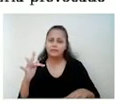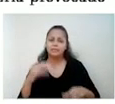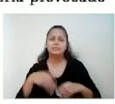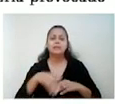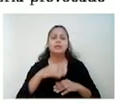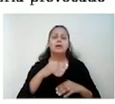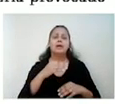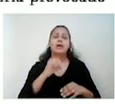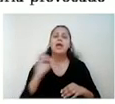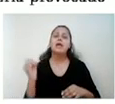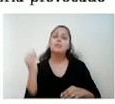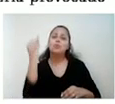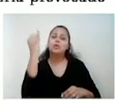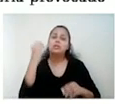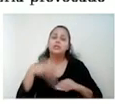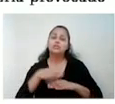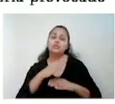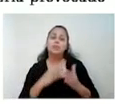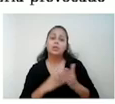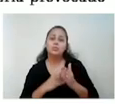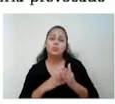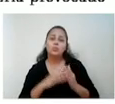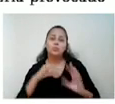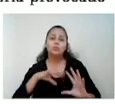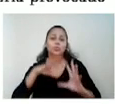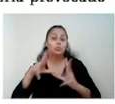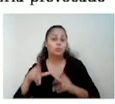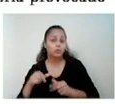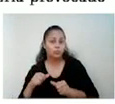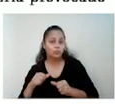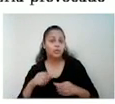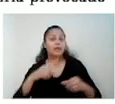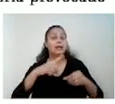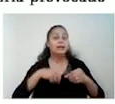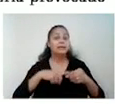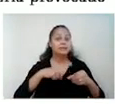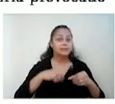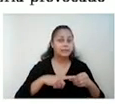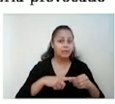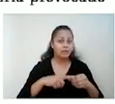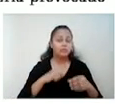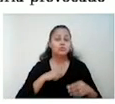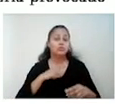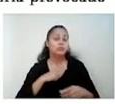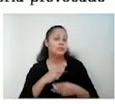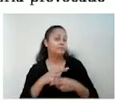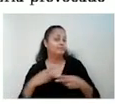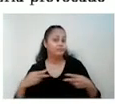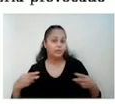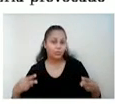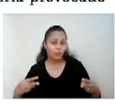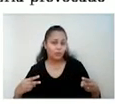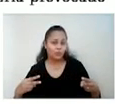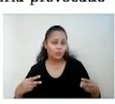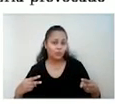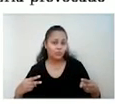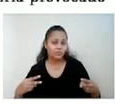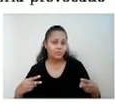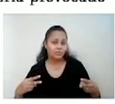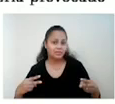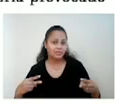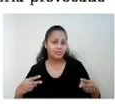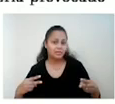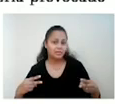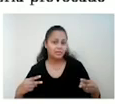mundo? Nesse caso, gente, essa cidade tem elementos que podem interessar a toda